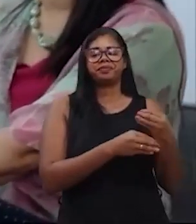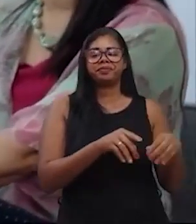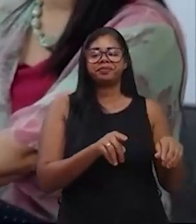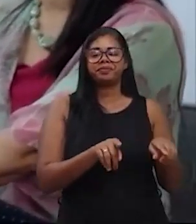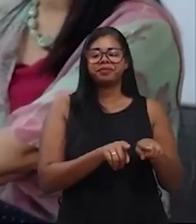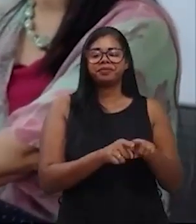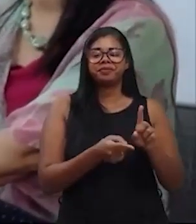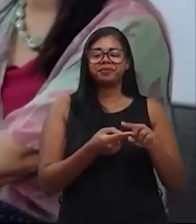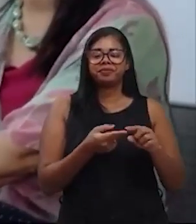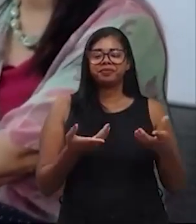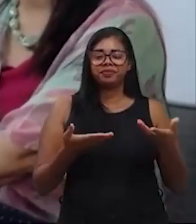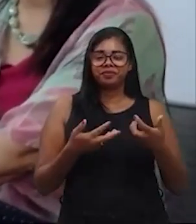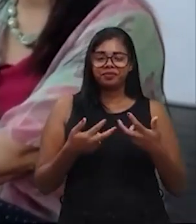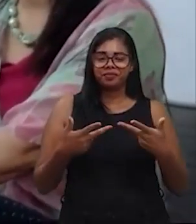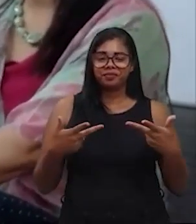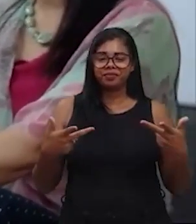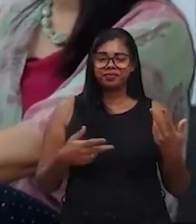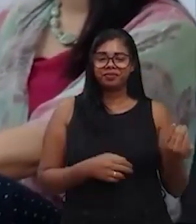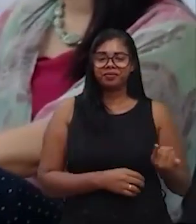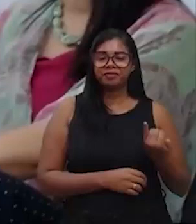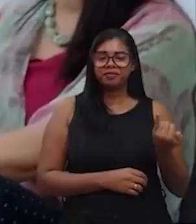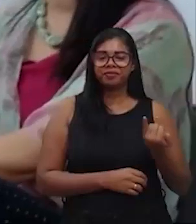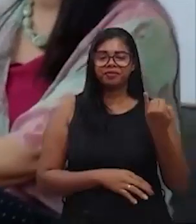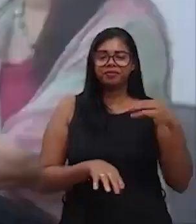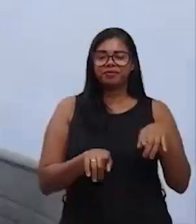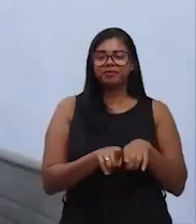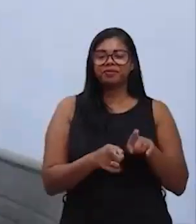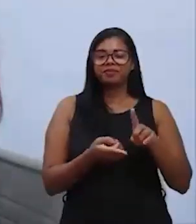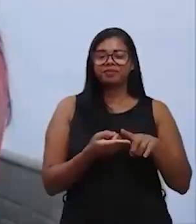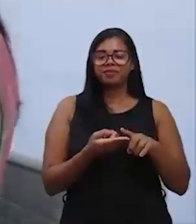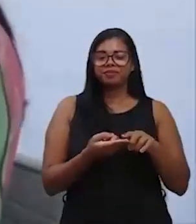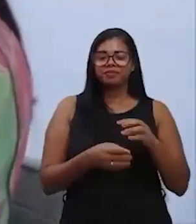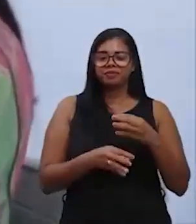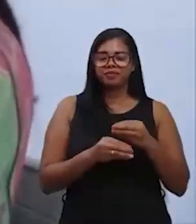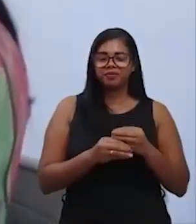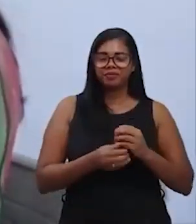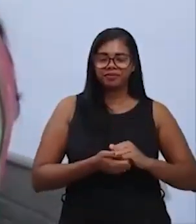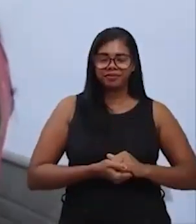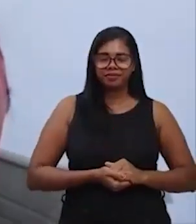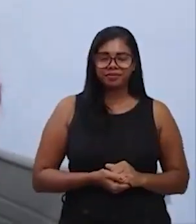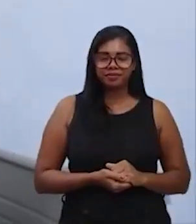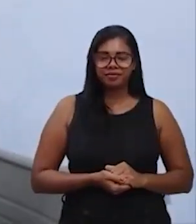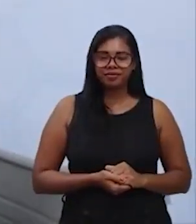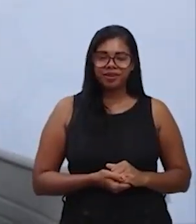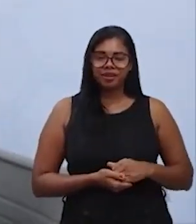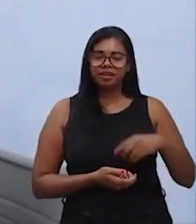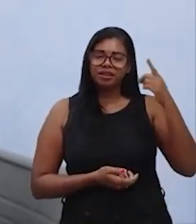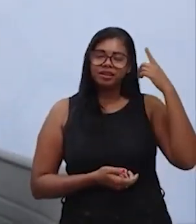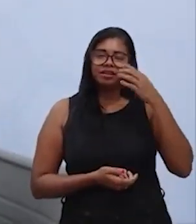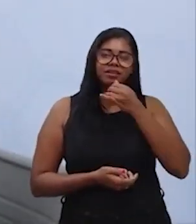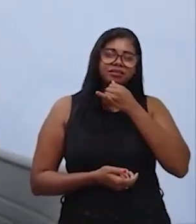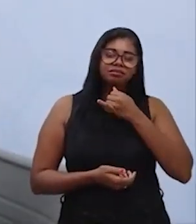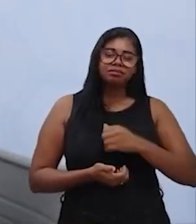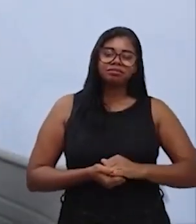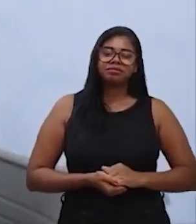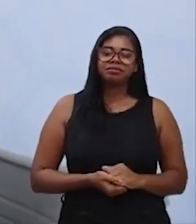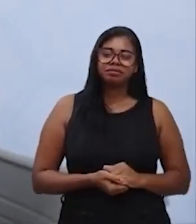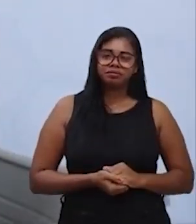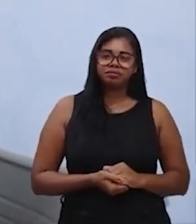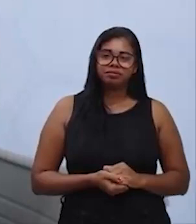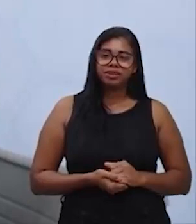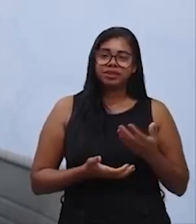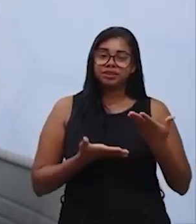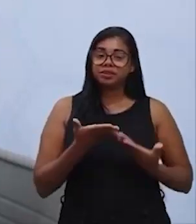isso, eu acho que hoje tem uma coisa que é muito importante. Eu me dei conta disso outro dia. A gente